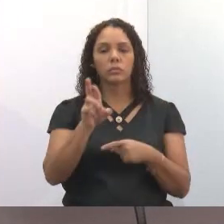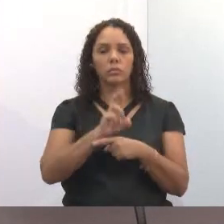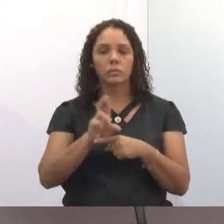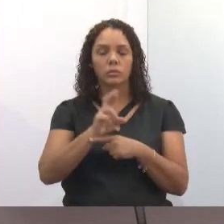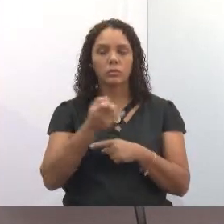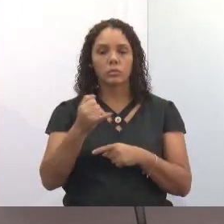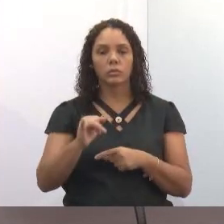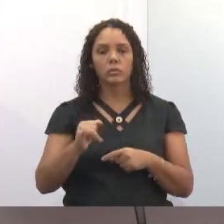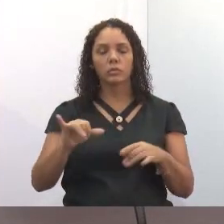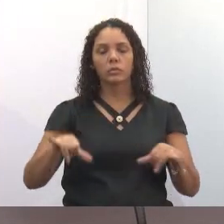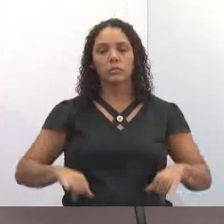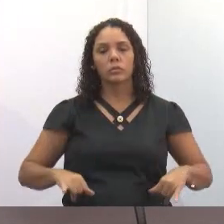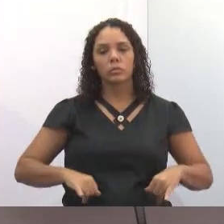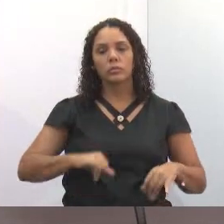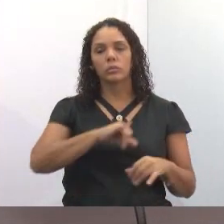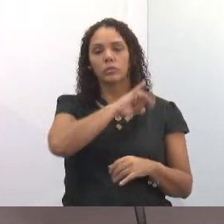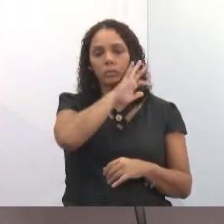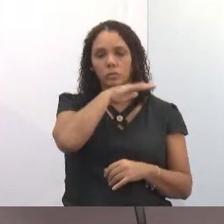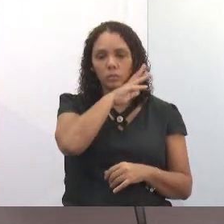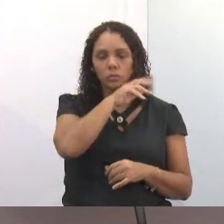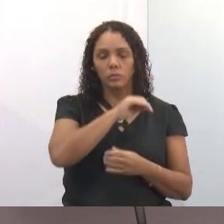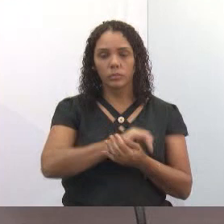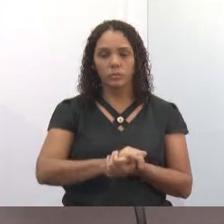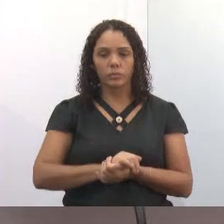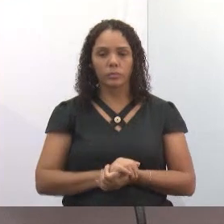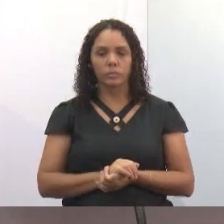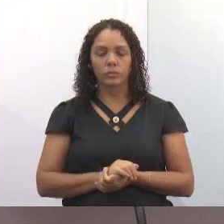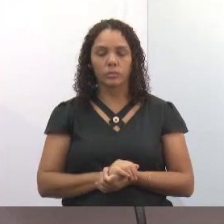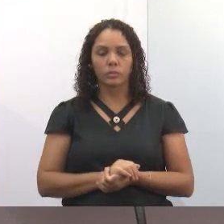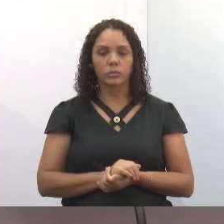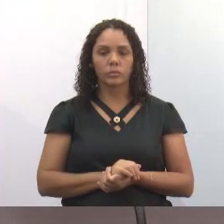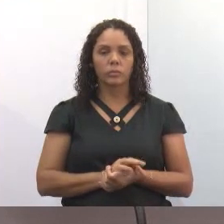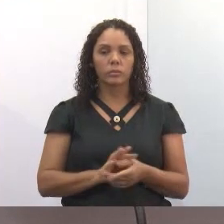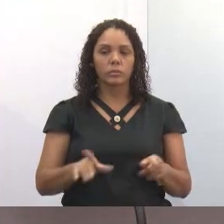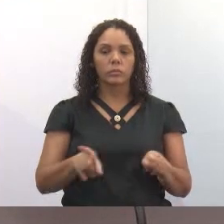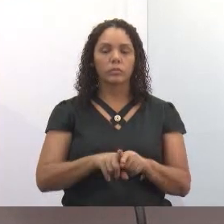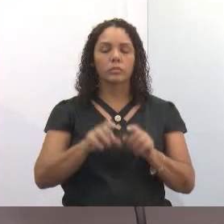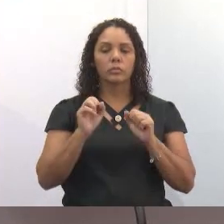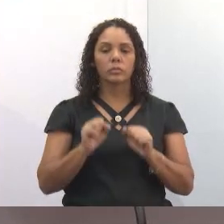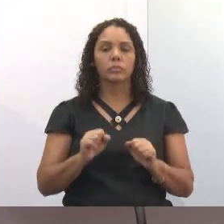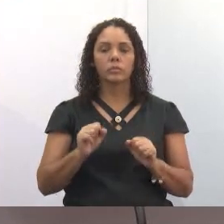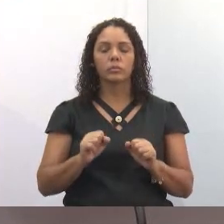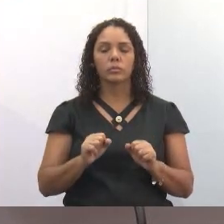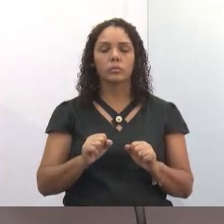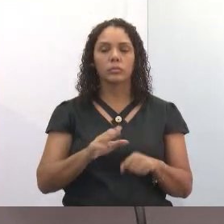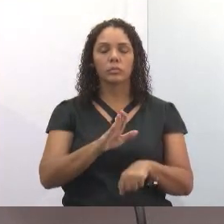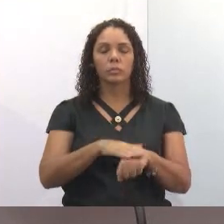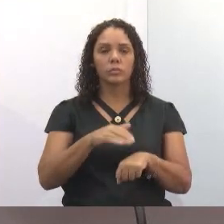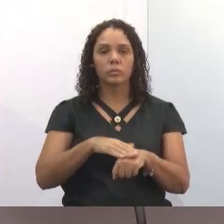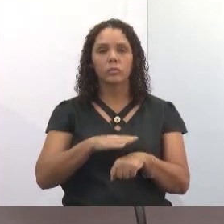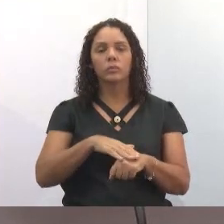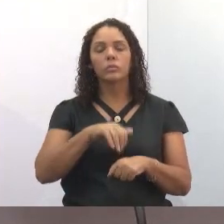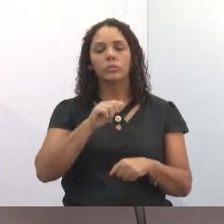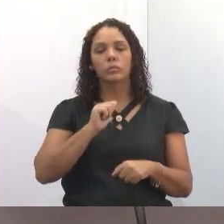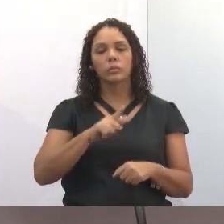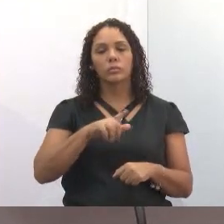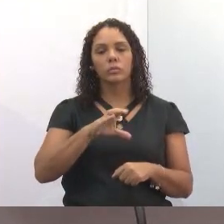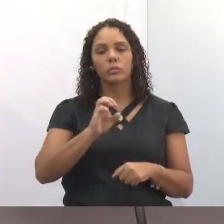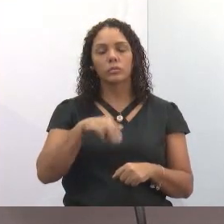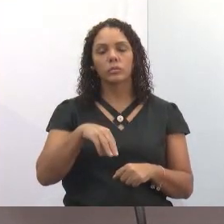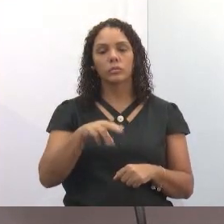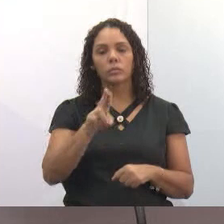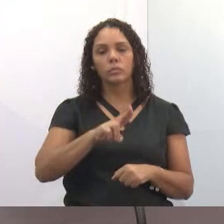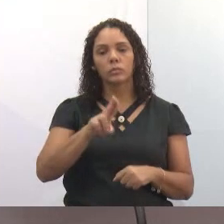de maus-tratos, onde a mesma poderá acionar a GCM através do telefone de